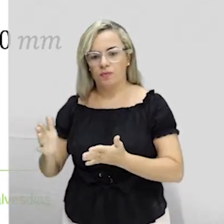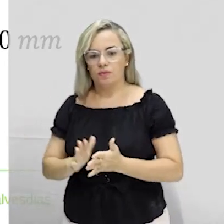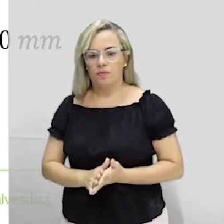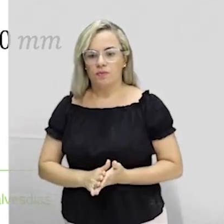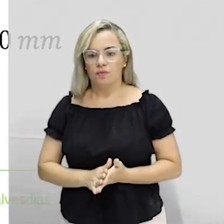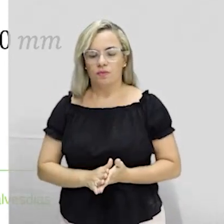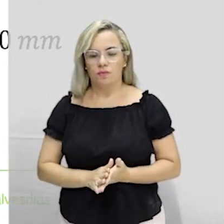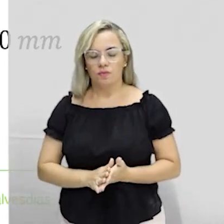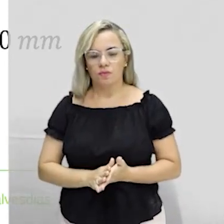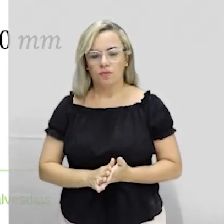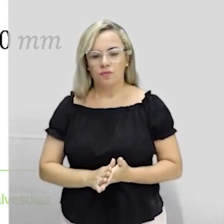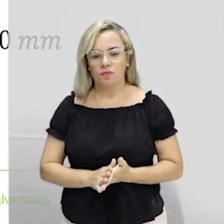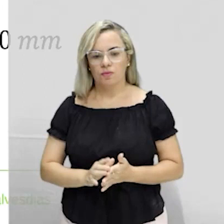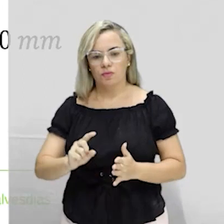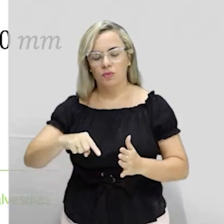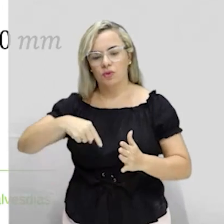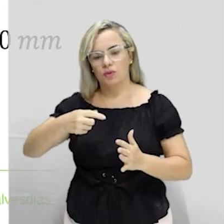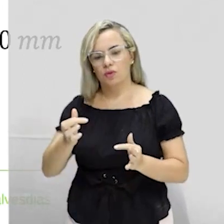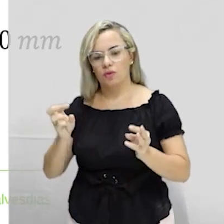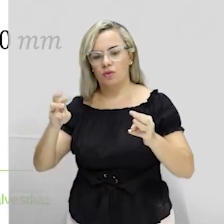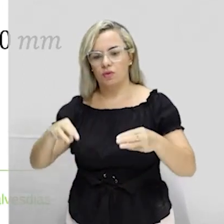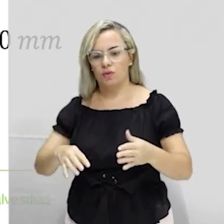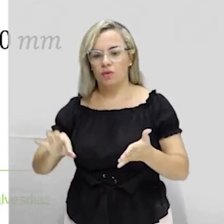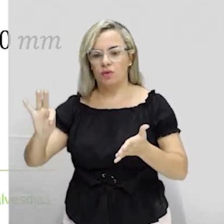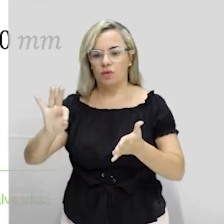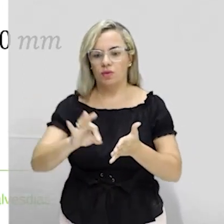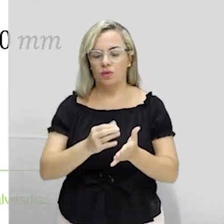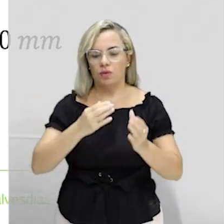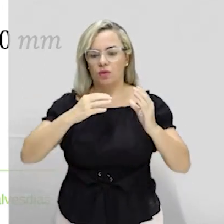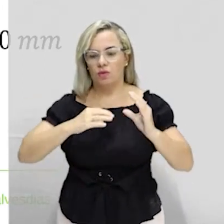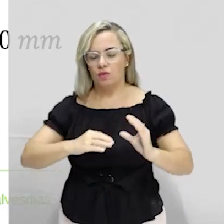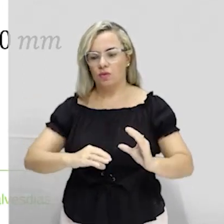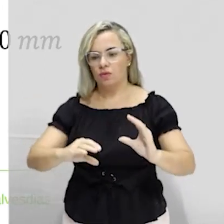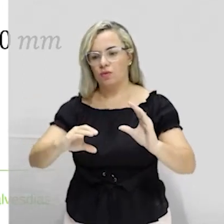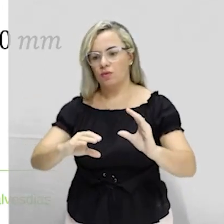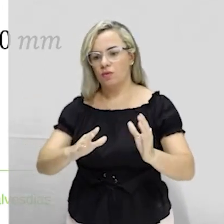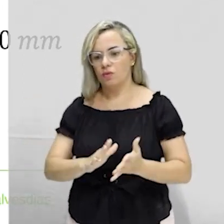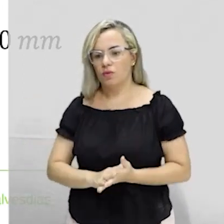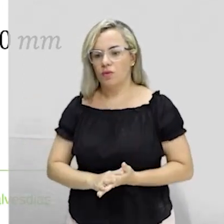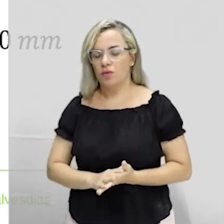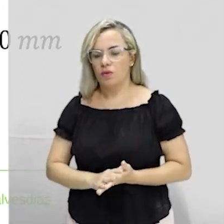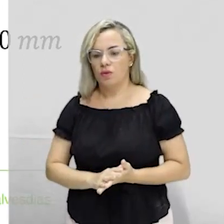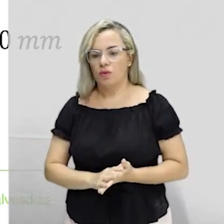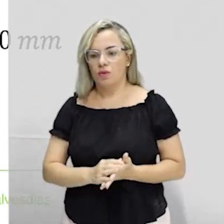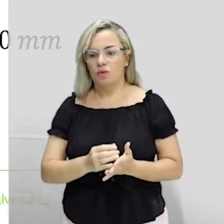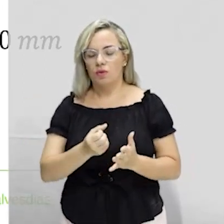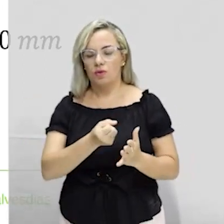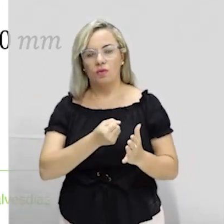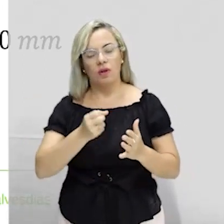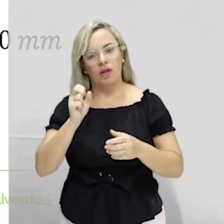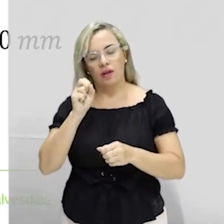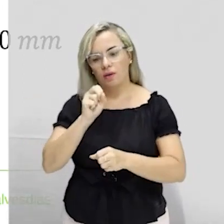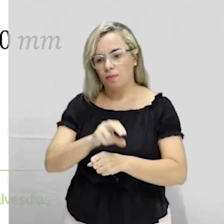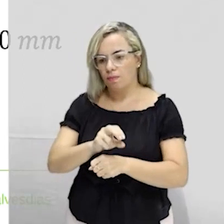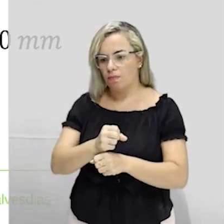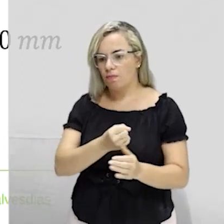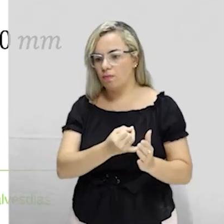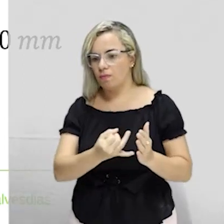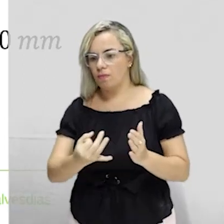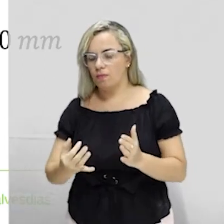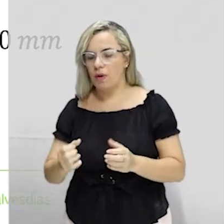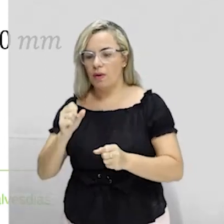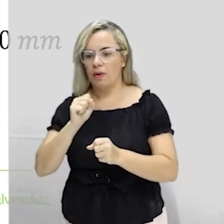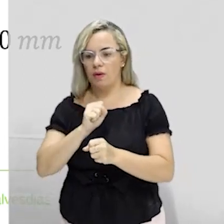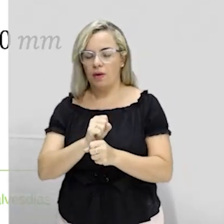seguinte: após o término das inscrições de um concurso, cujo número de vagas é